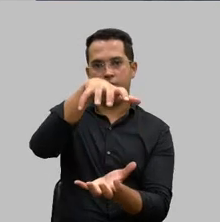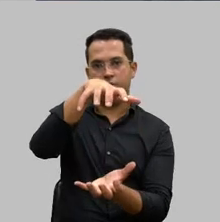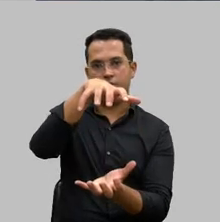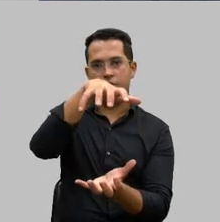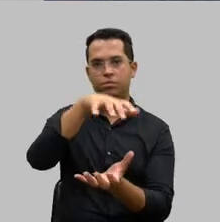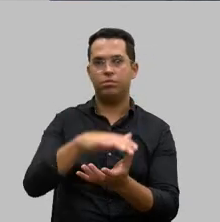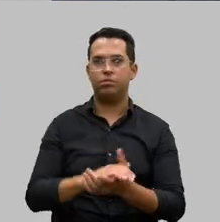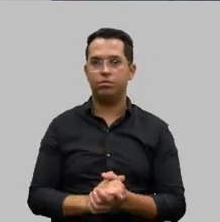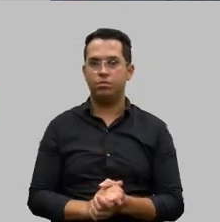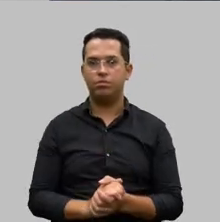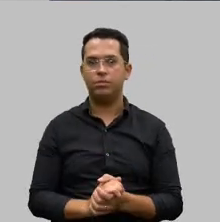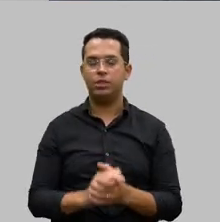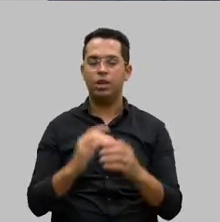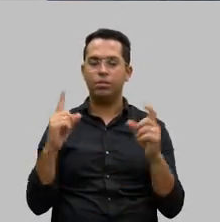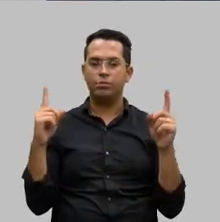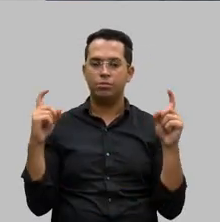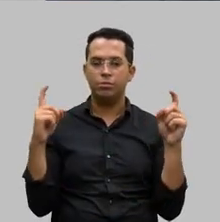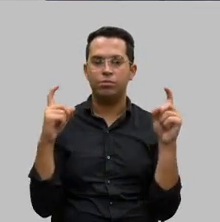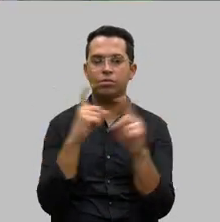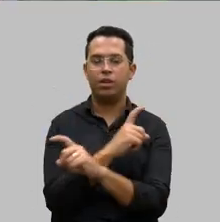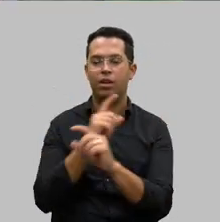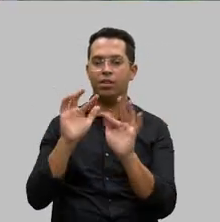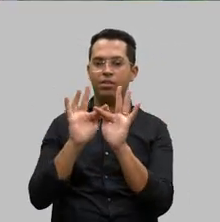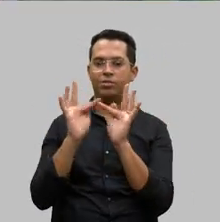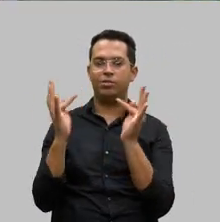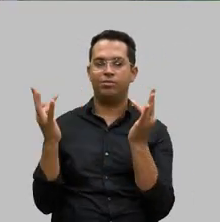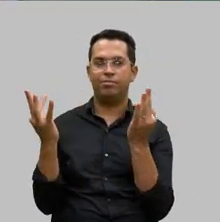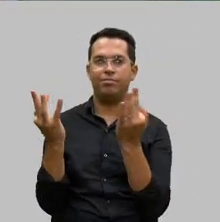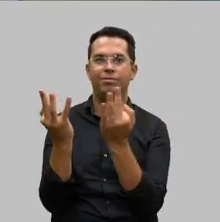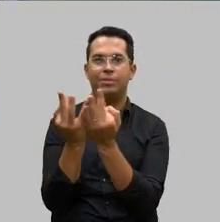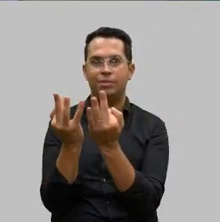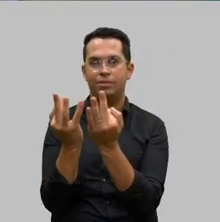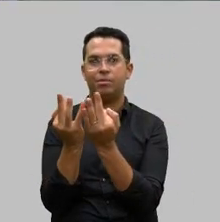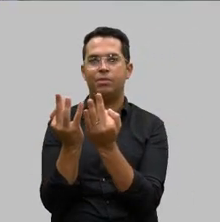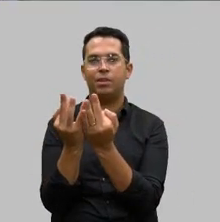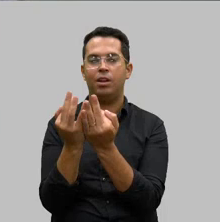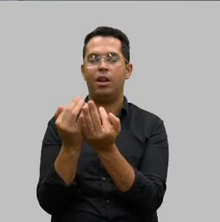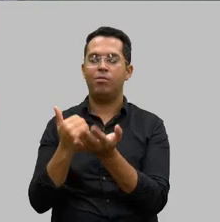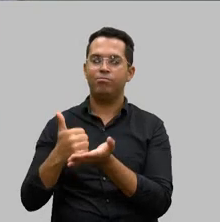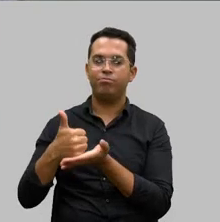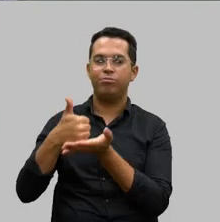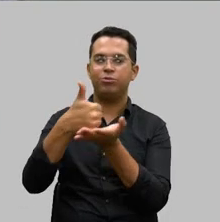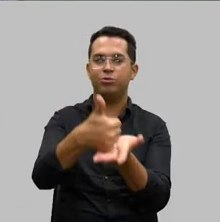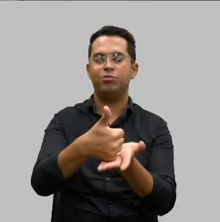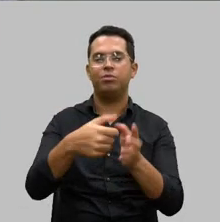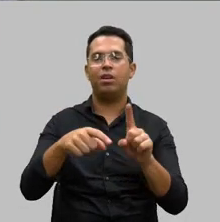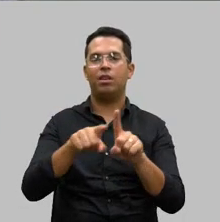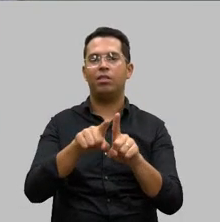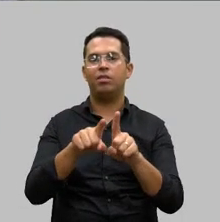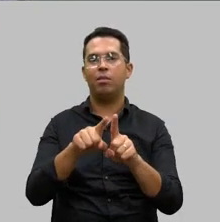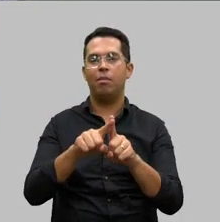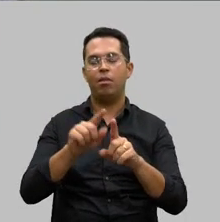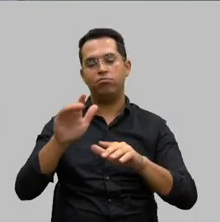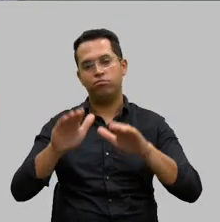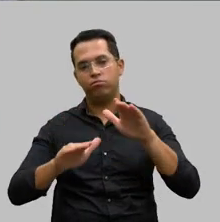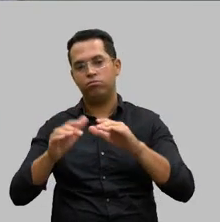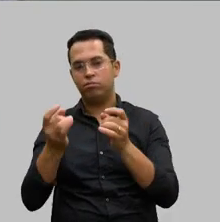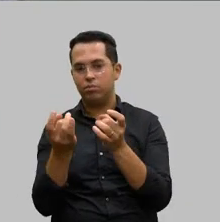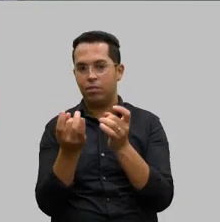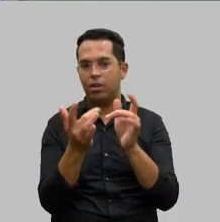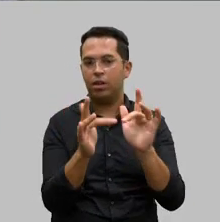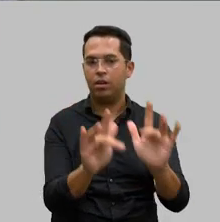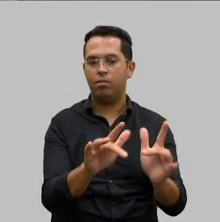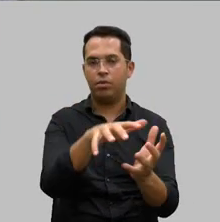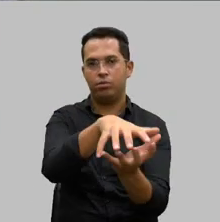dificuldade às vezes da família absorver essa demanda né E às vezes até do próprio abandono do Idoso